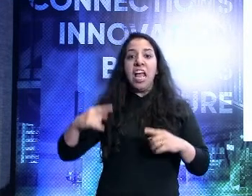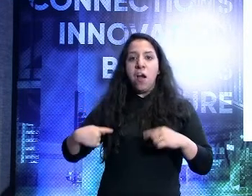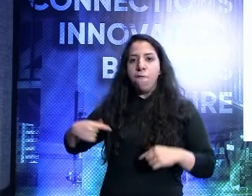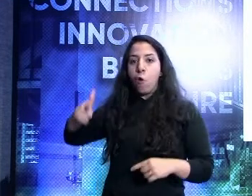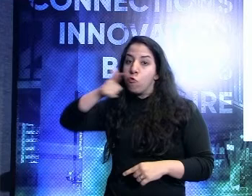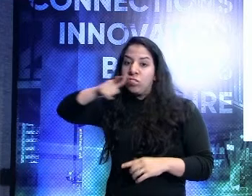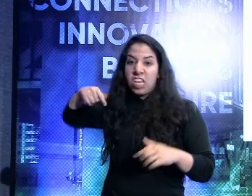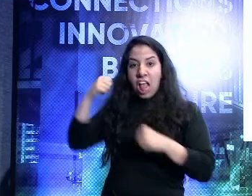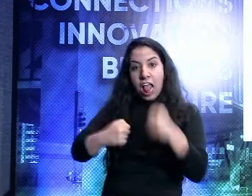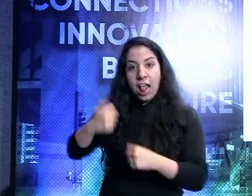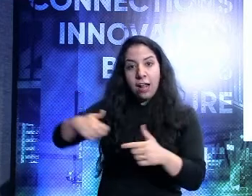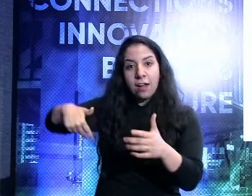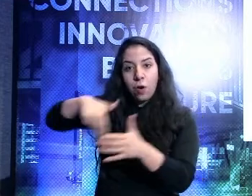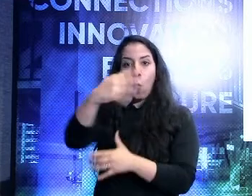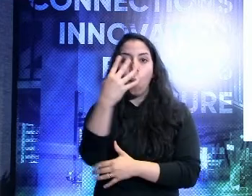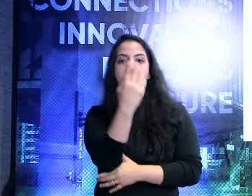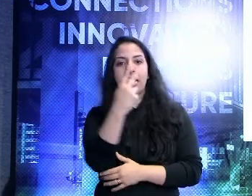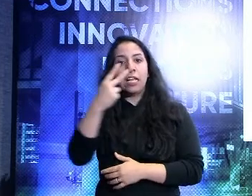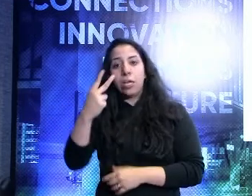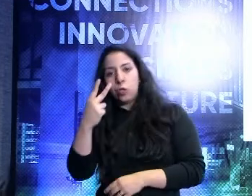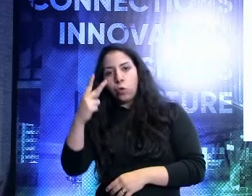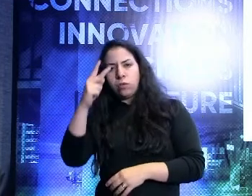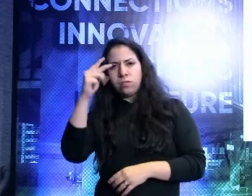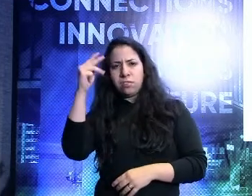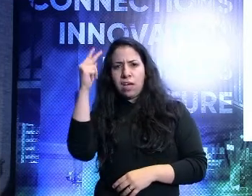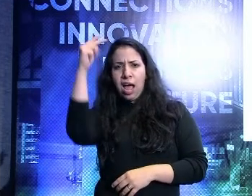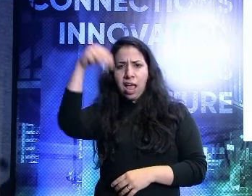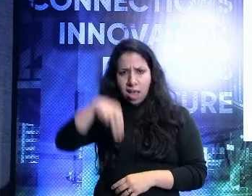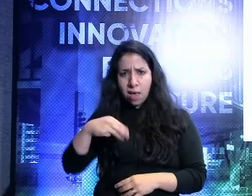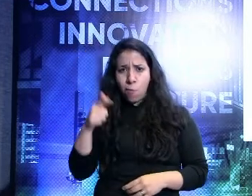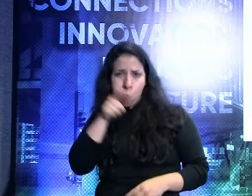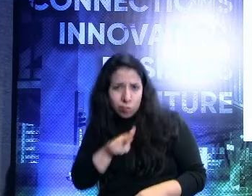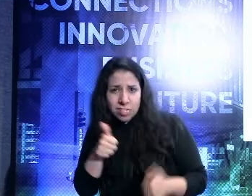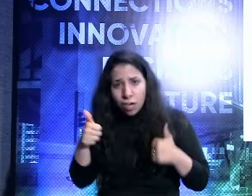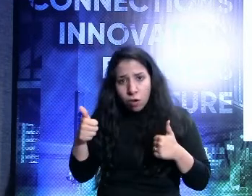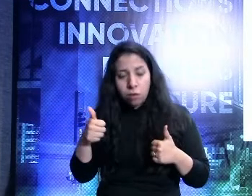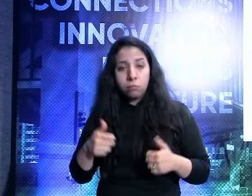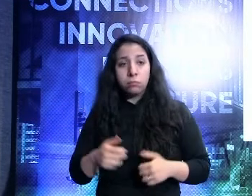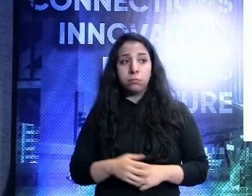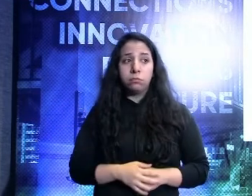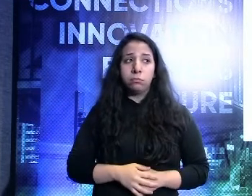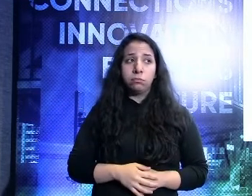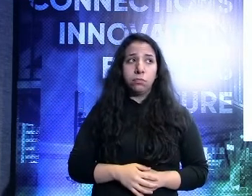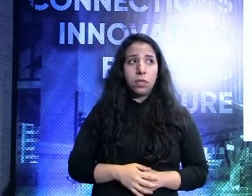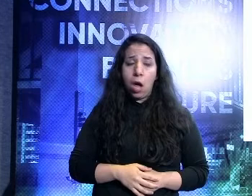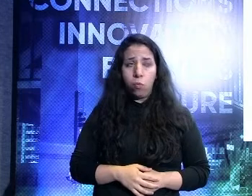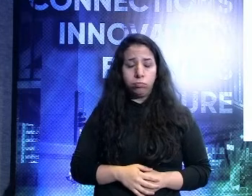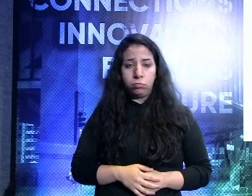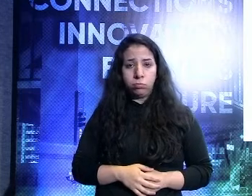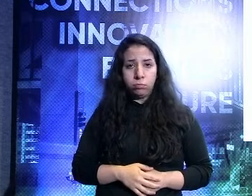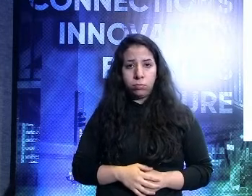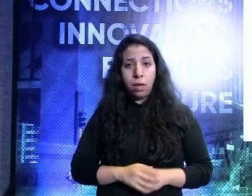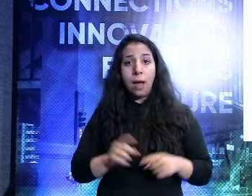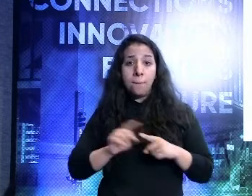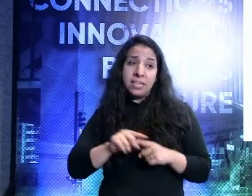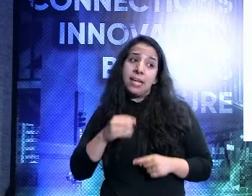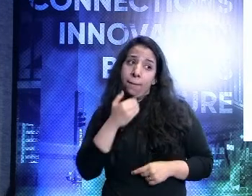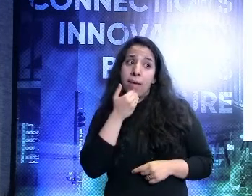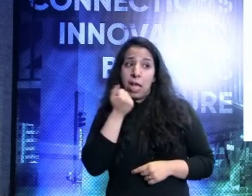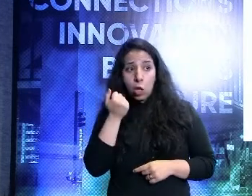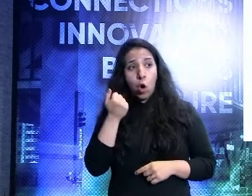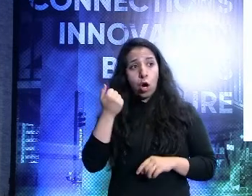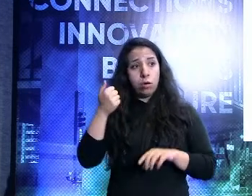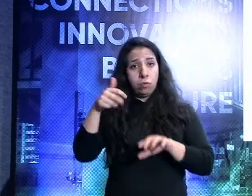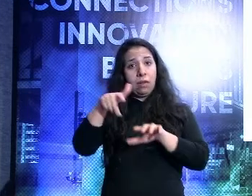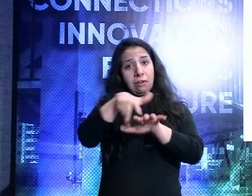km? Óbvio que não. Mas vai ser melhor do que andar descalço, não é verdade? A agilidade é o